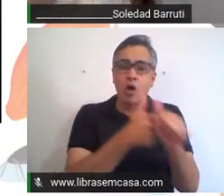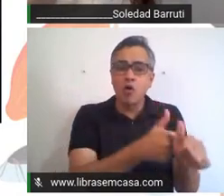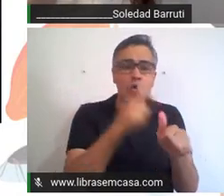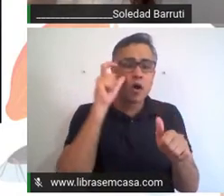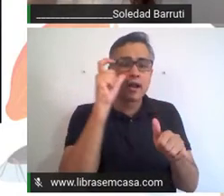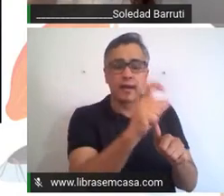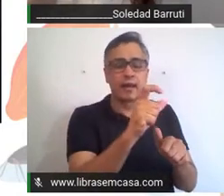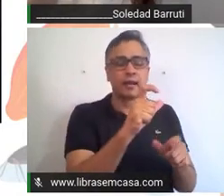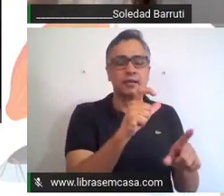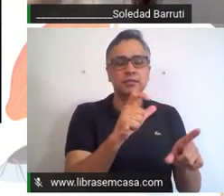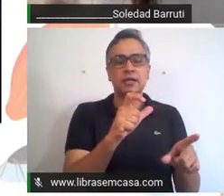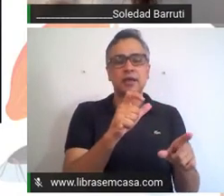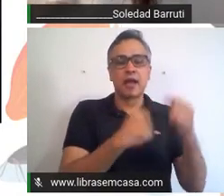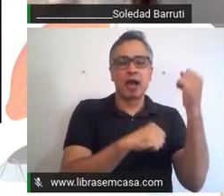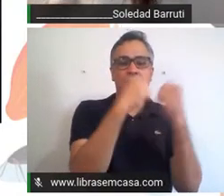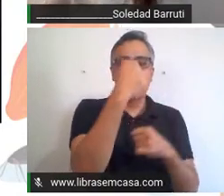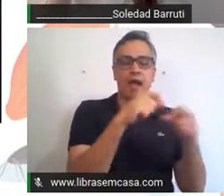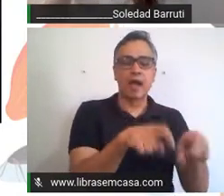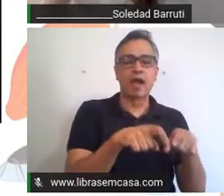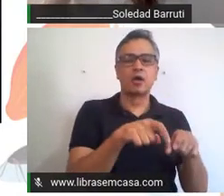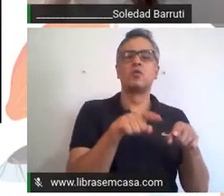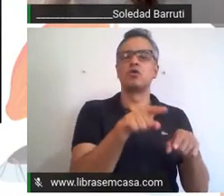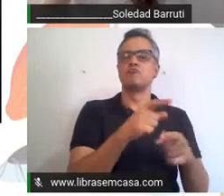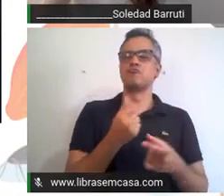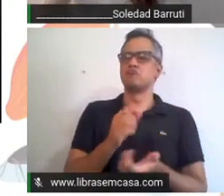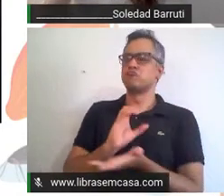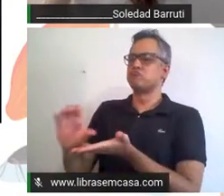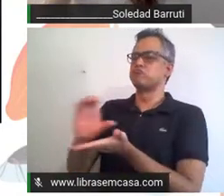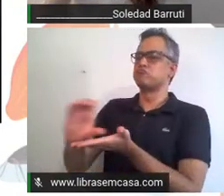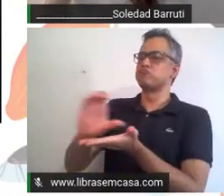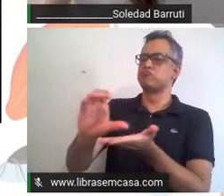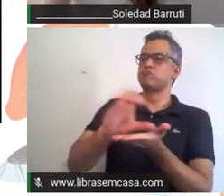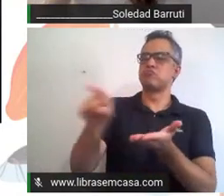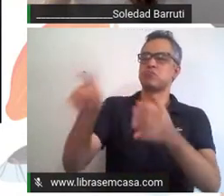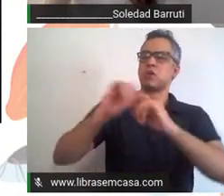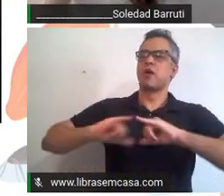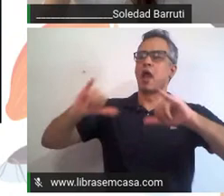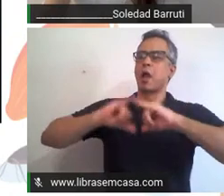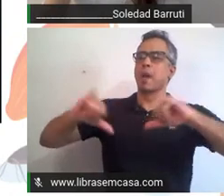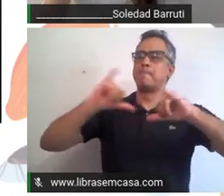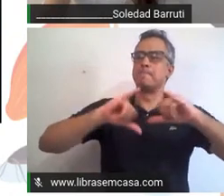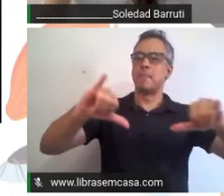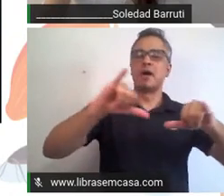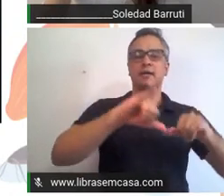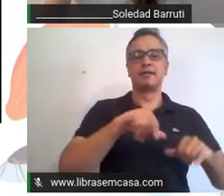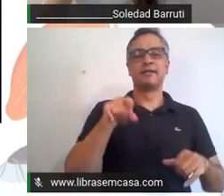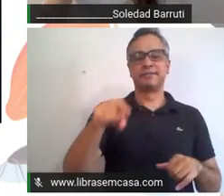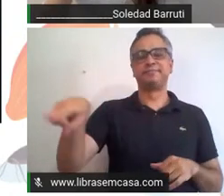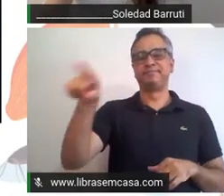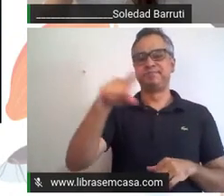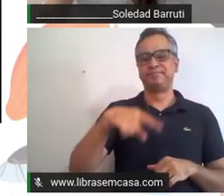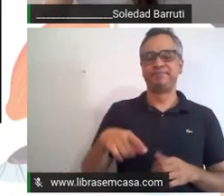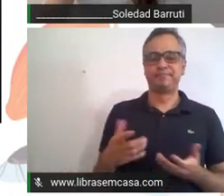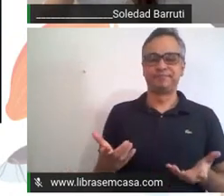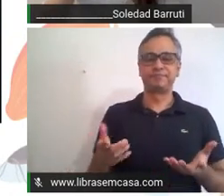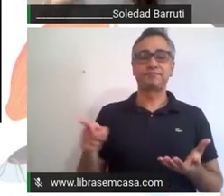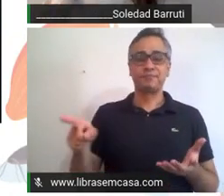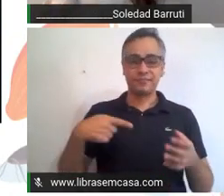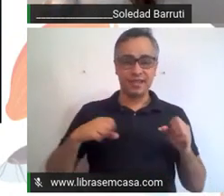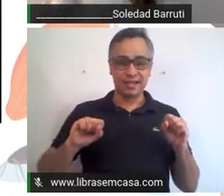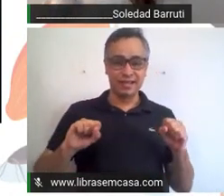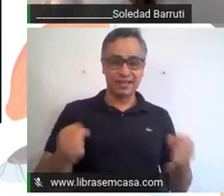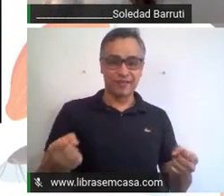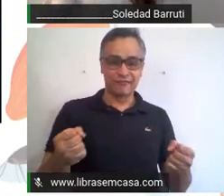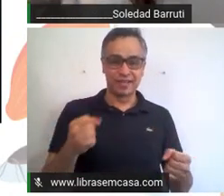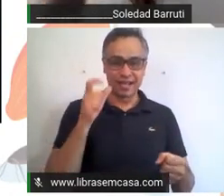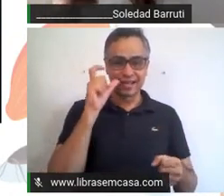do agronegócio, né, que financia muitas campanhas de políticos no Congresso Nacional e que,